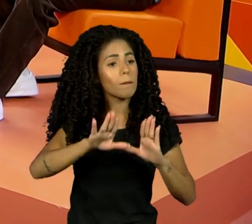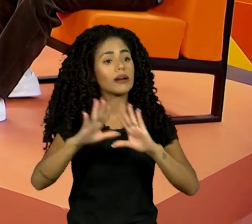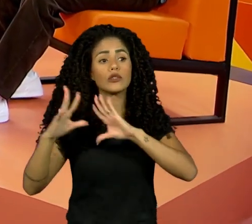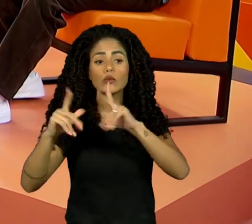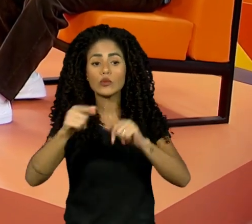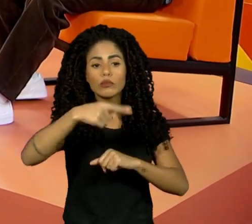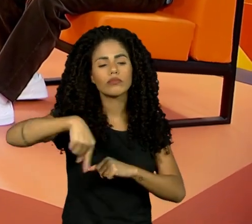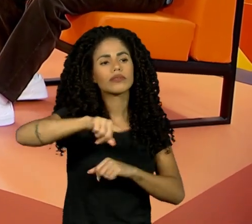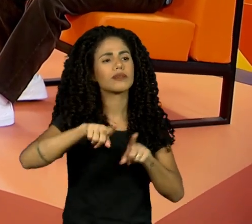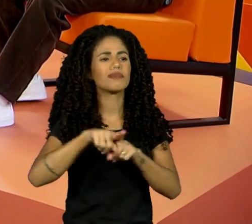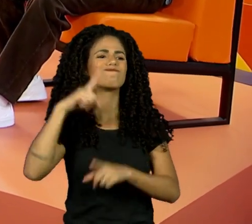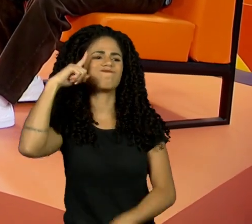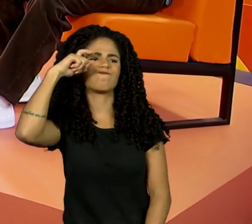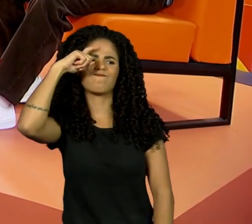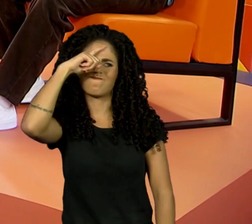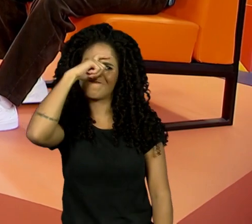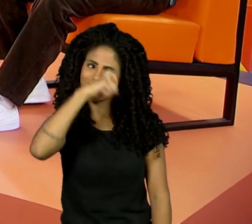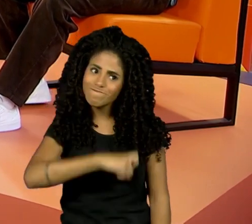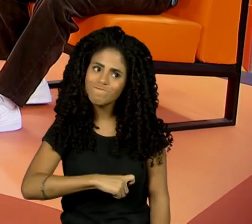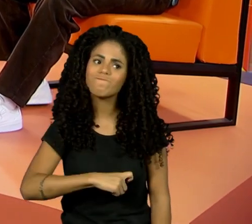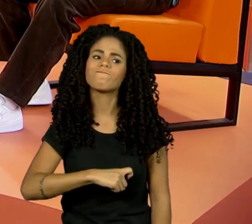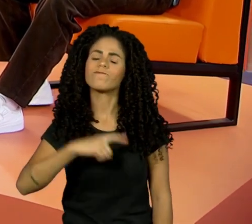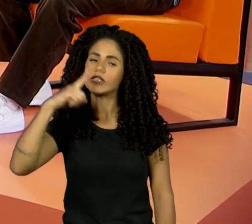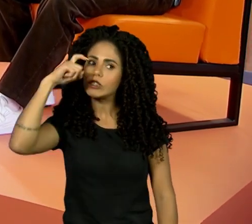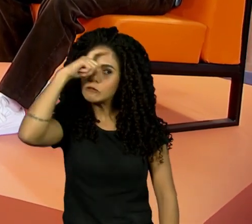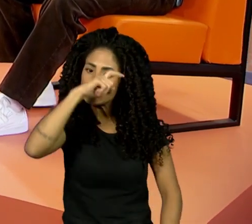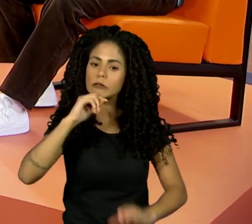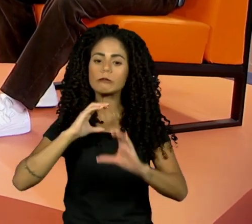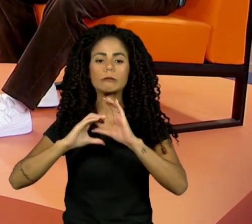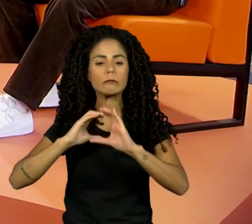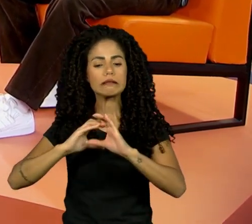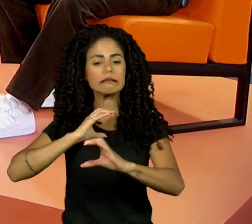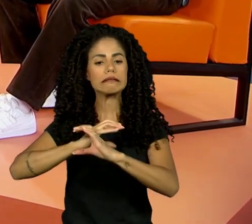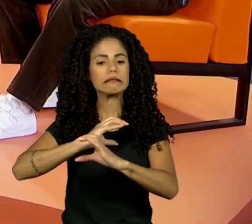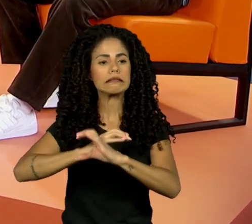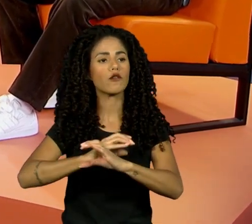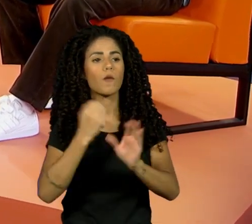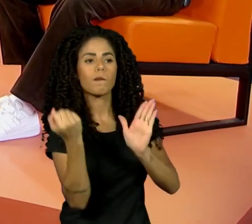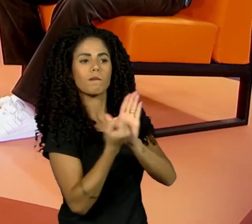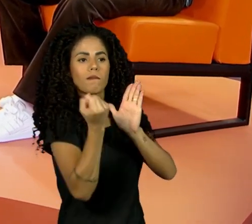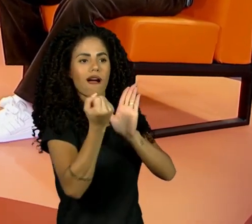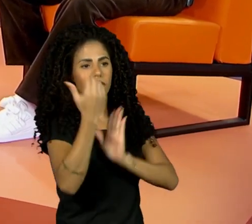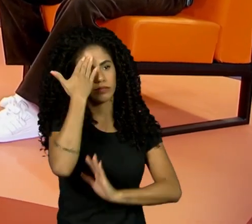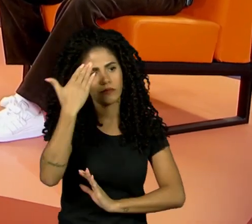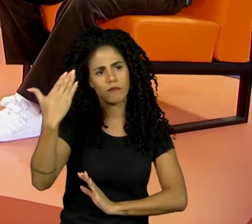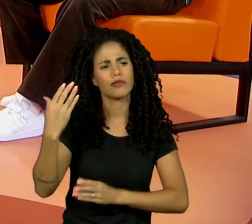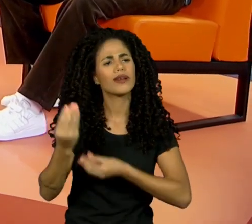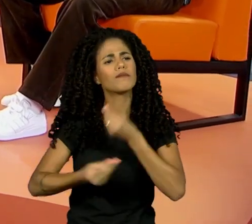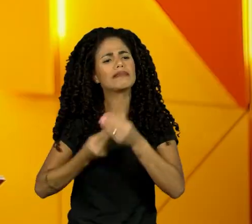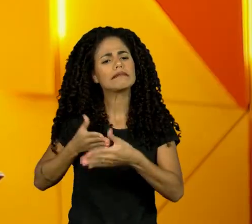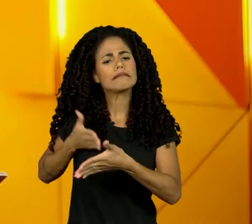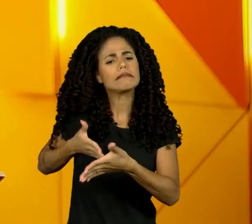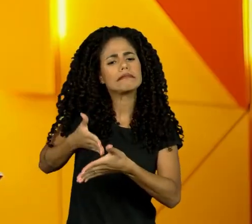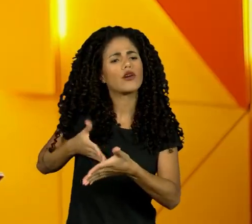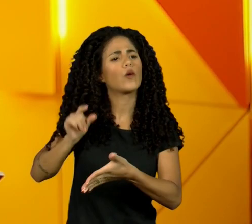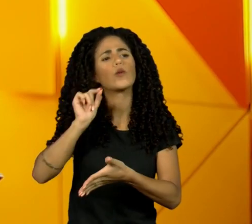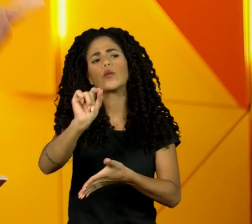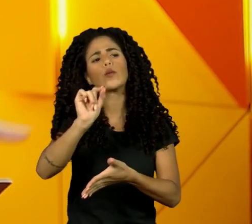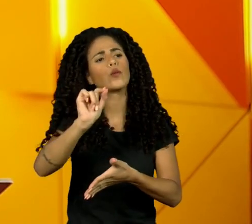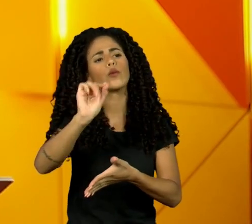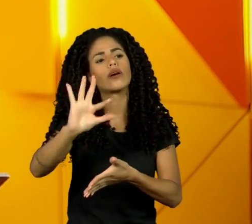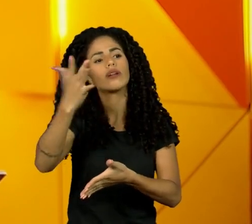também dizem o quanto é difícil se comunicar com marcas. E aí, Ricardo, eu quero saber de você, que barreiras são essas que esses